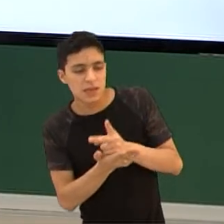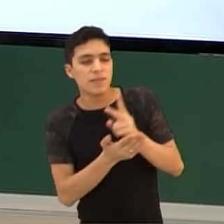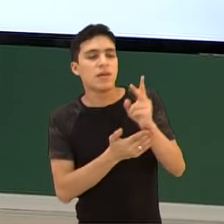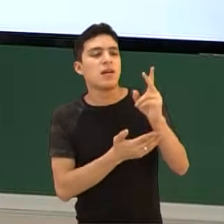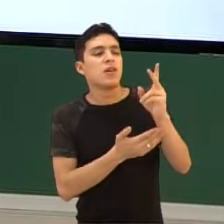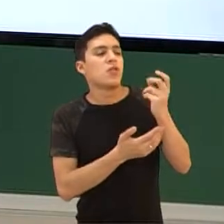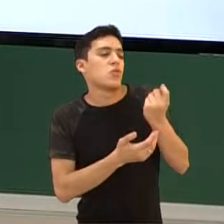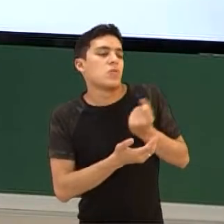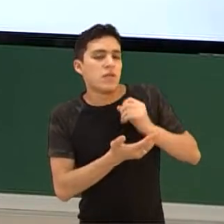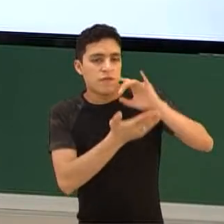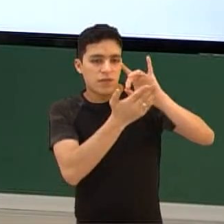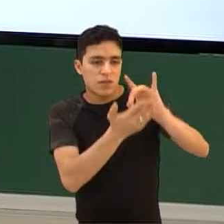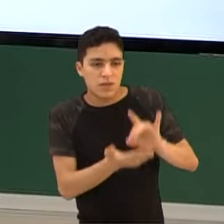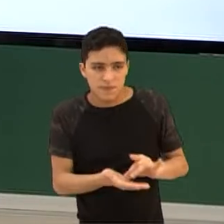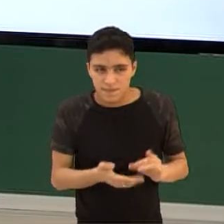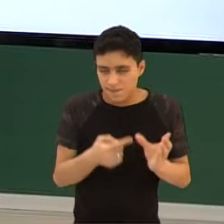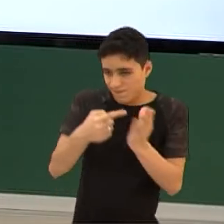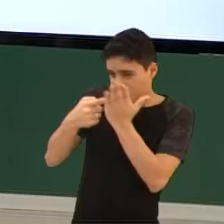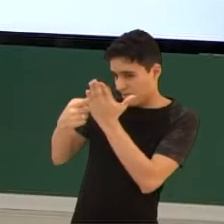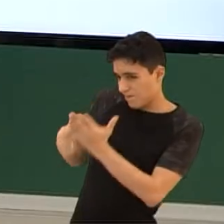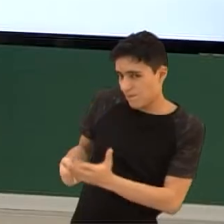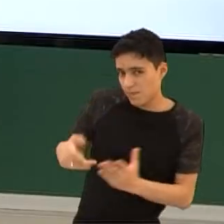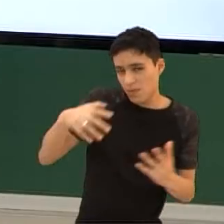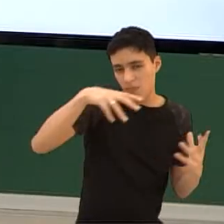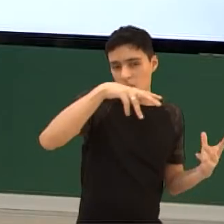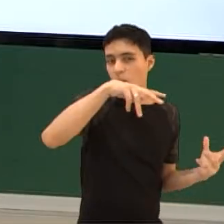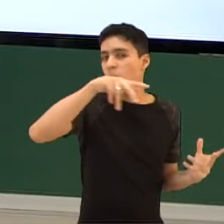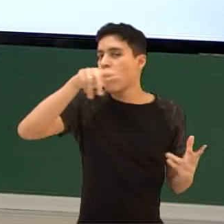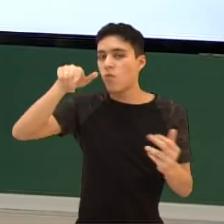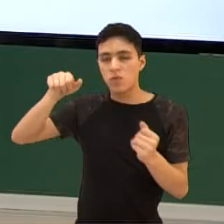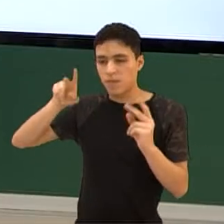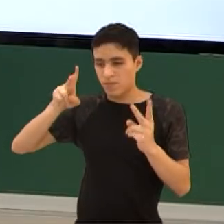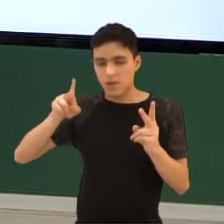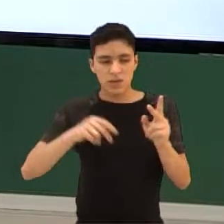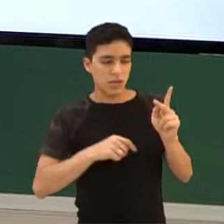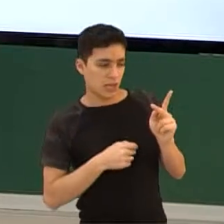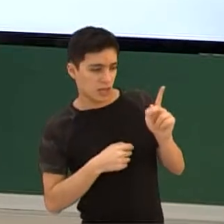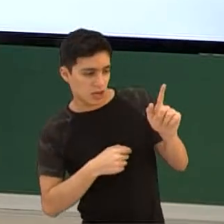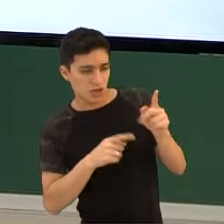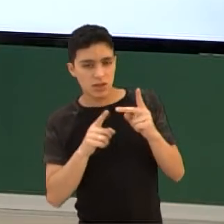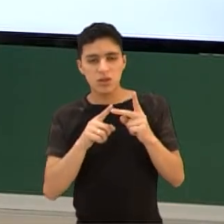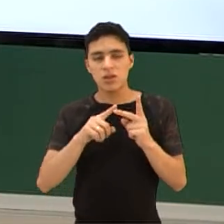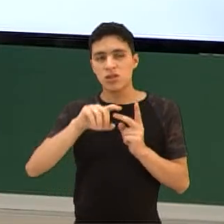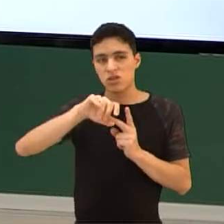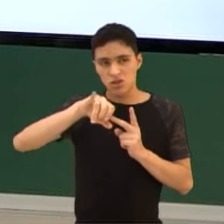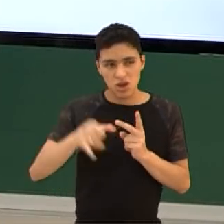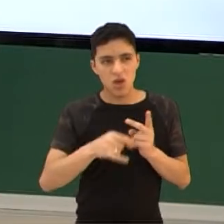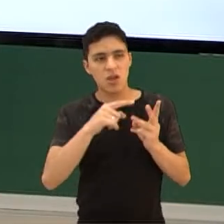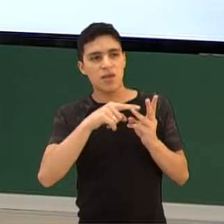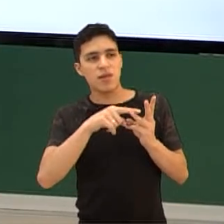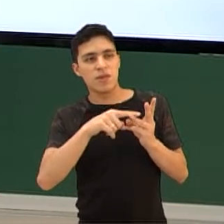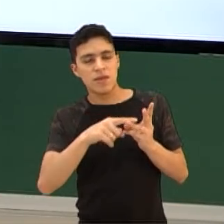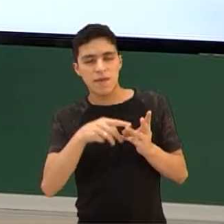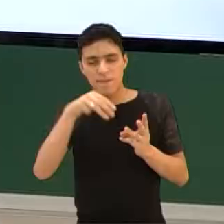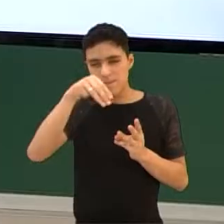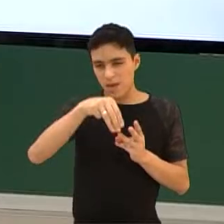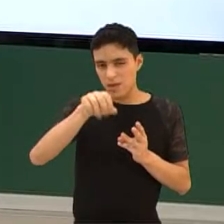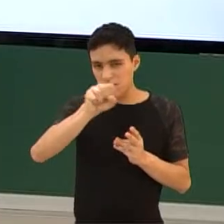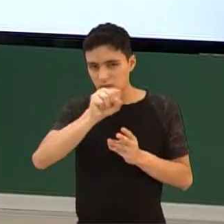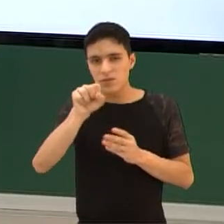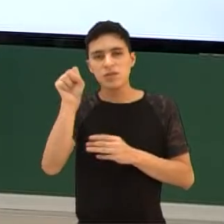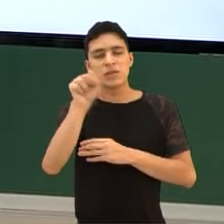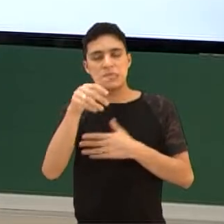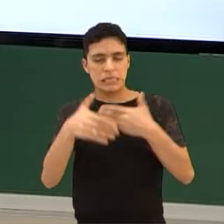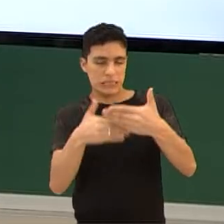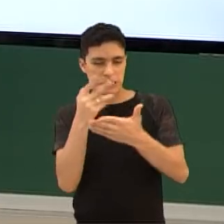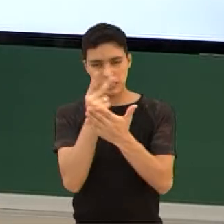oficiais, certo? Tudo sistema internacional de medida, ou seja, tudo que é quilograma, é joule, é metro, metro por segundo, segundo